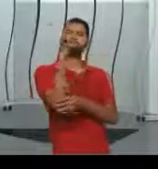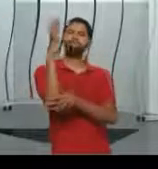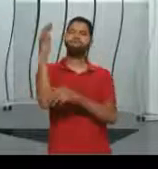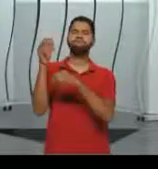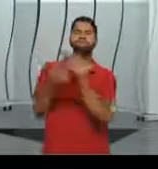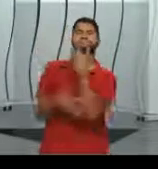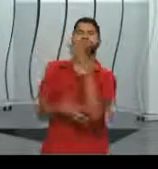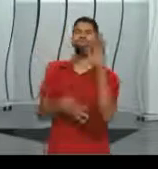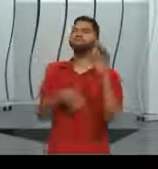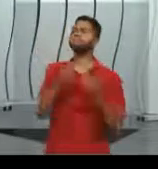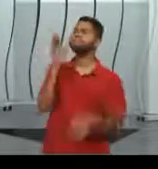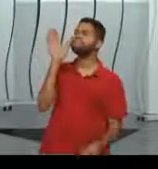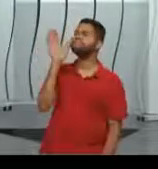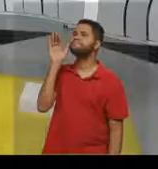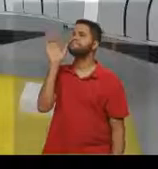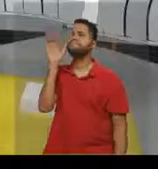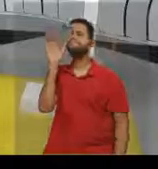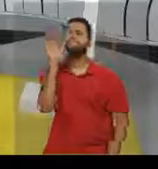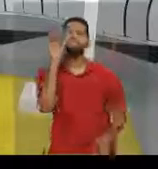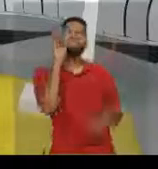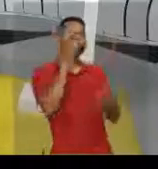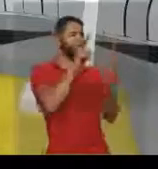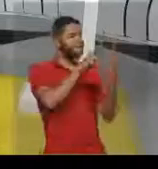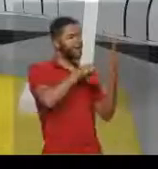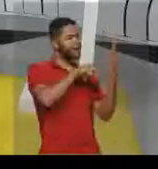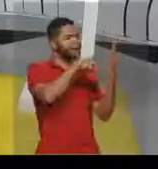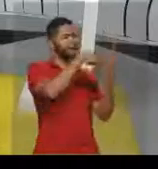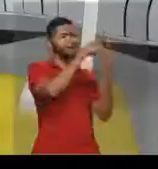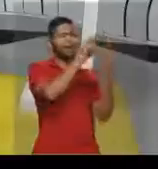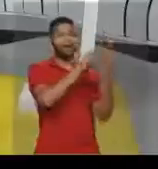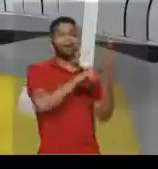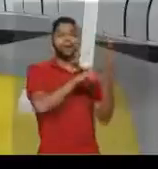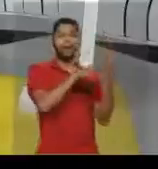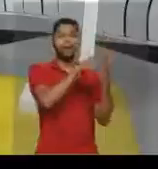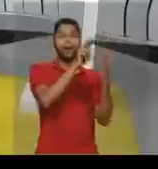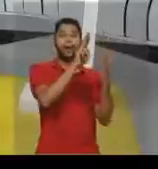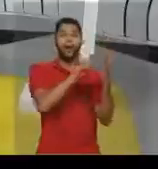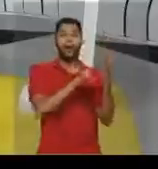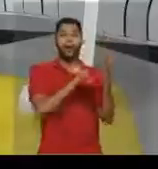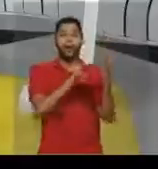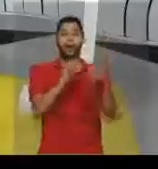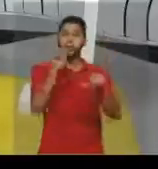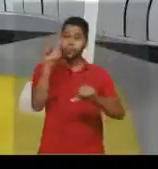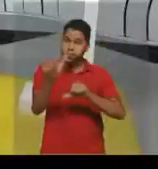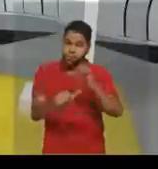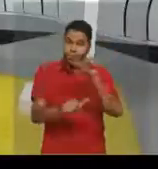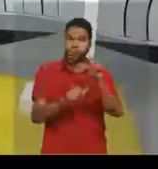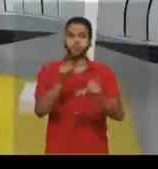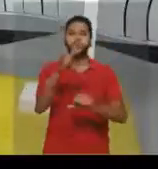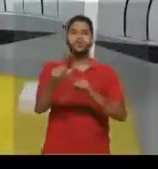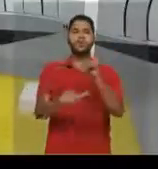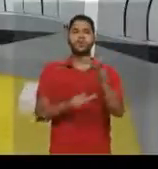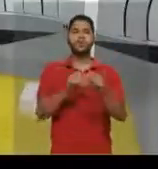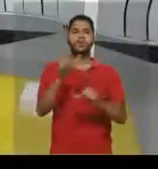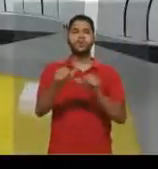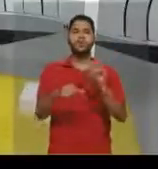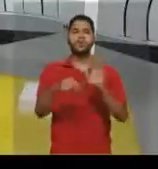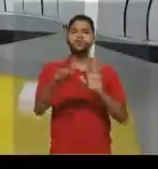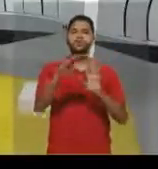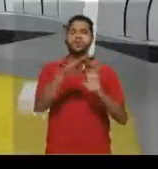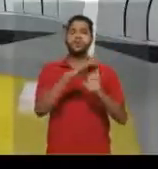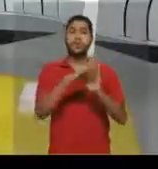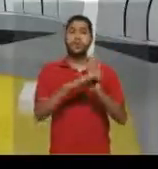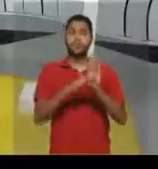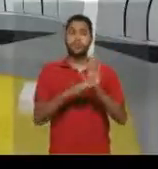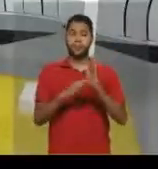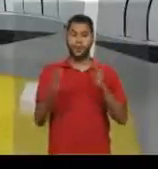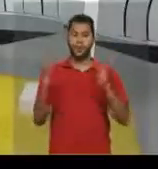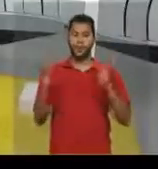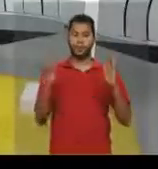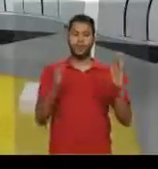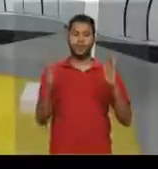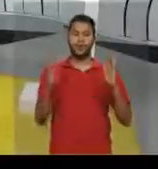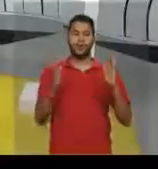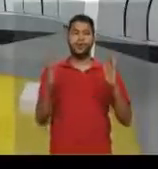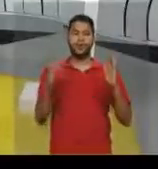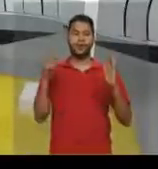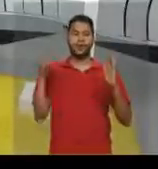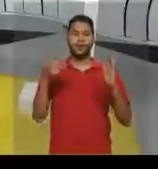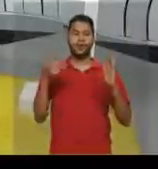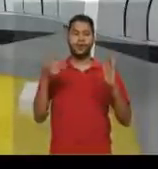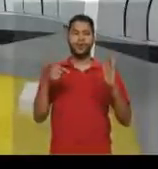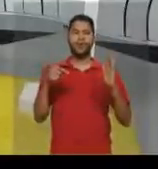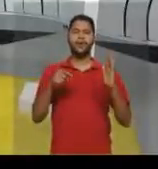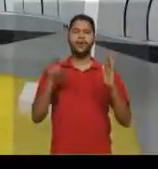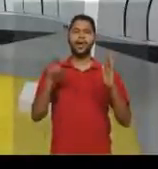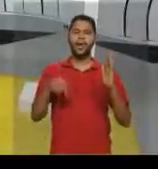observar a natureza. E essa mudança na arte é que vai classificar o período que a gente chama de